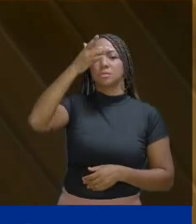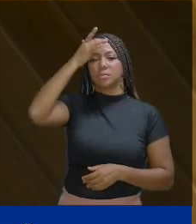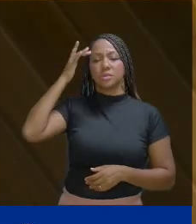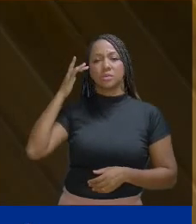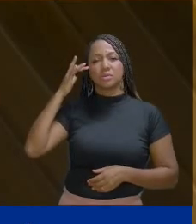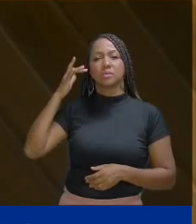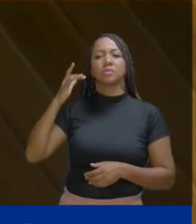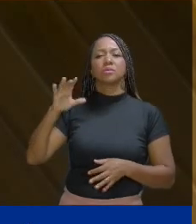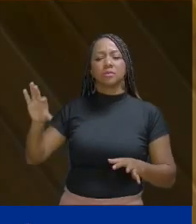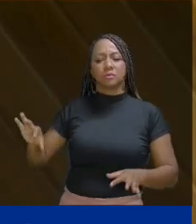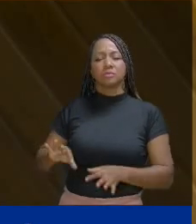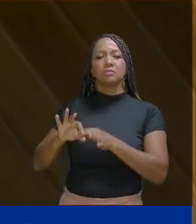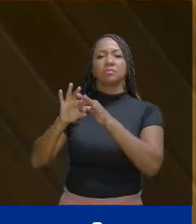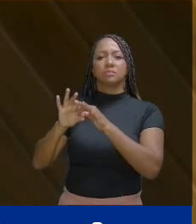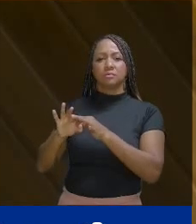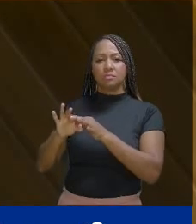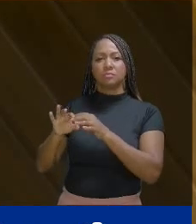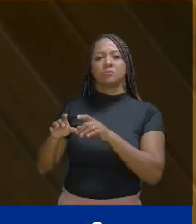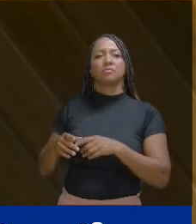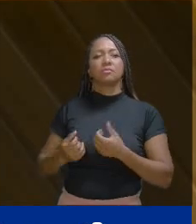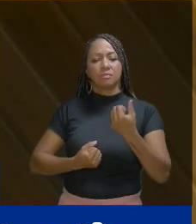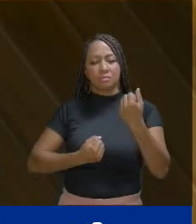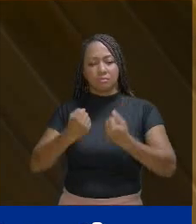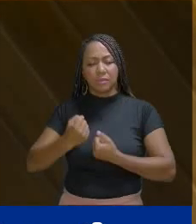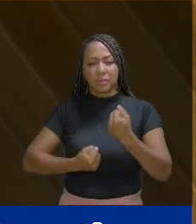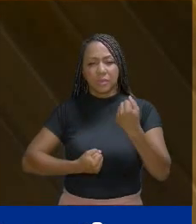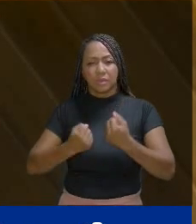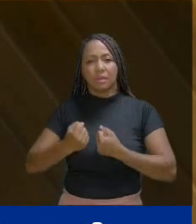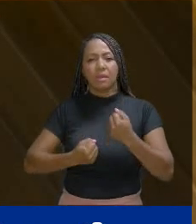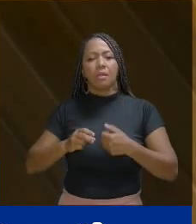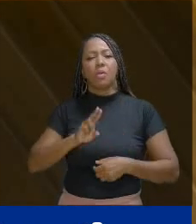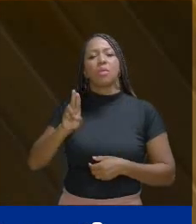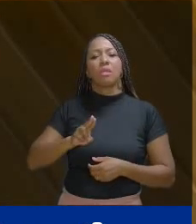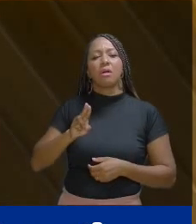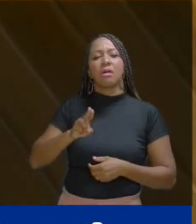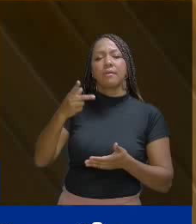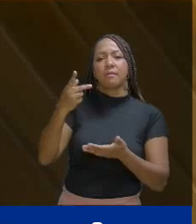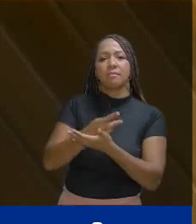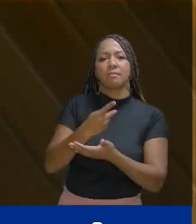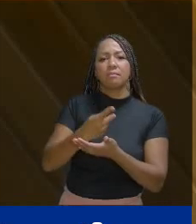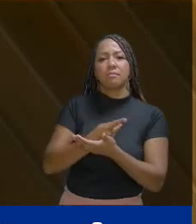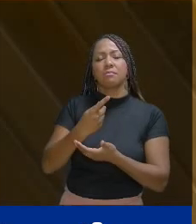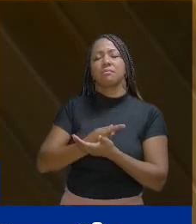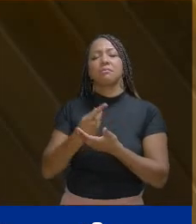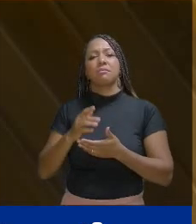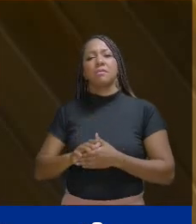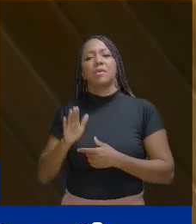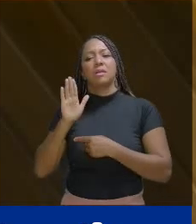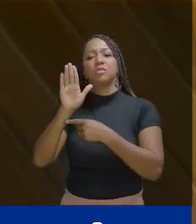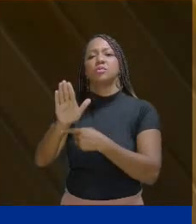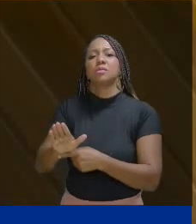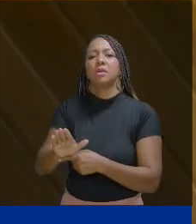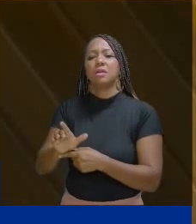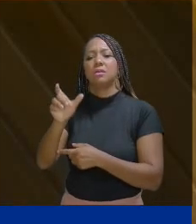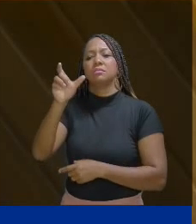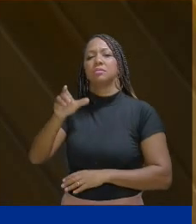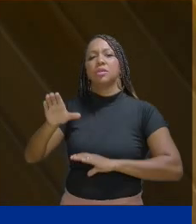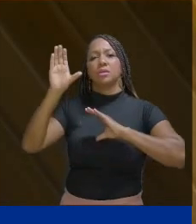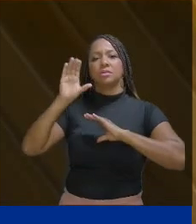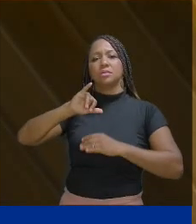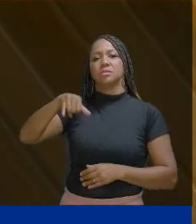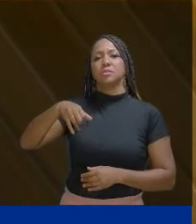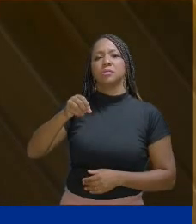pessoas arregimentadas por ele transportavam eleitores ilicitamente em favor de Jorge Amanajás,